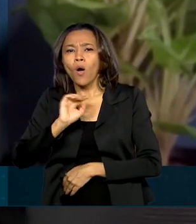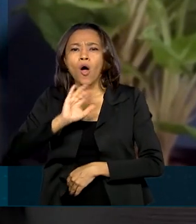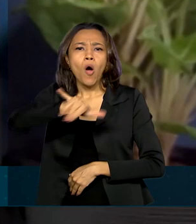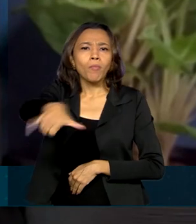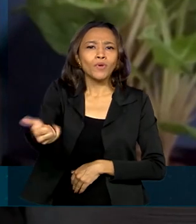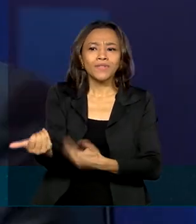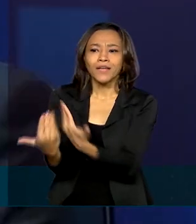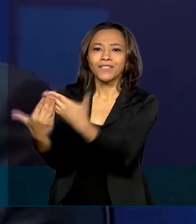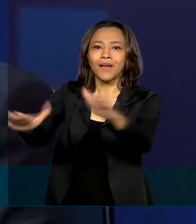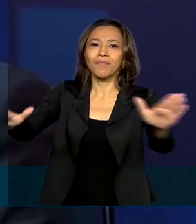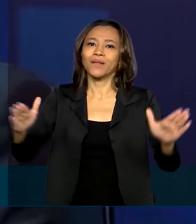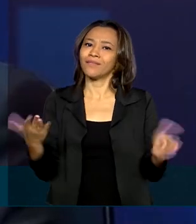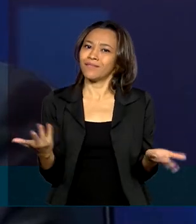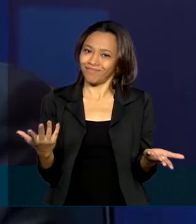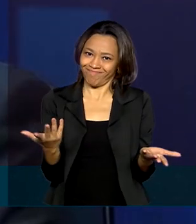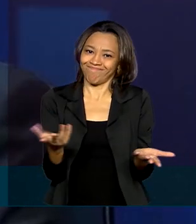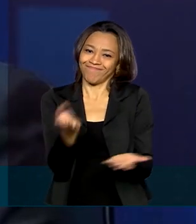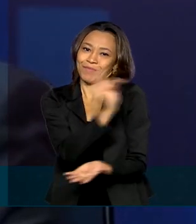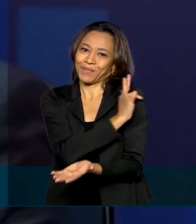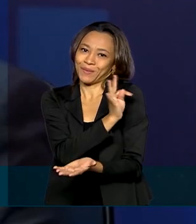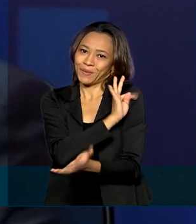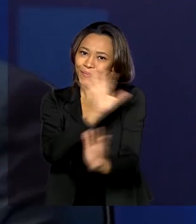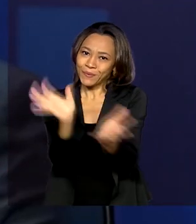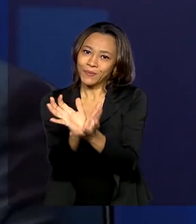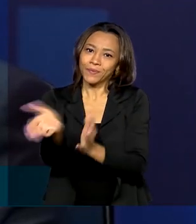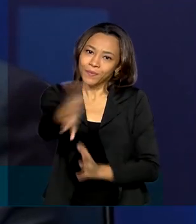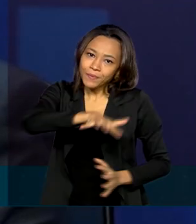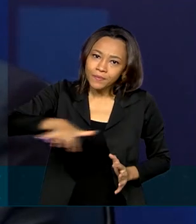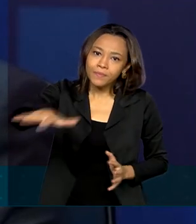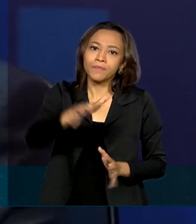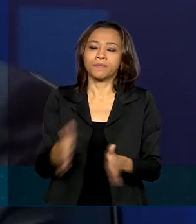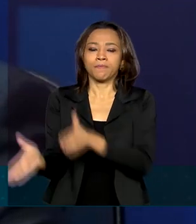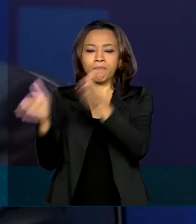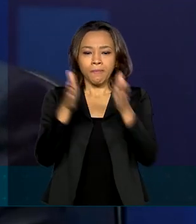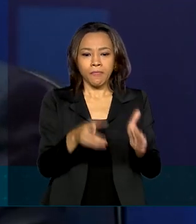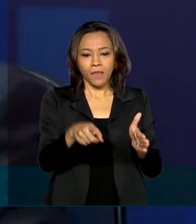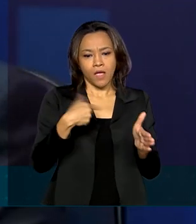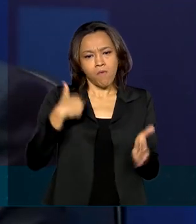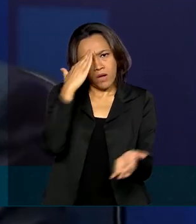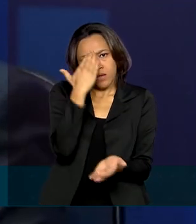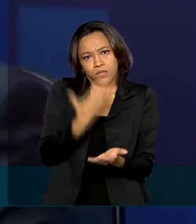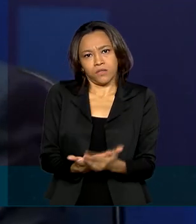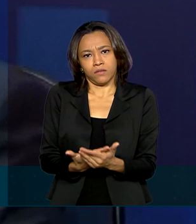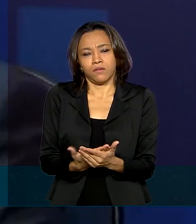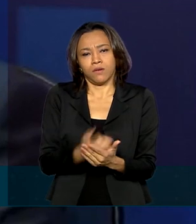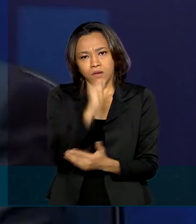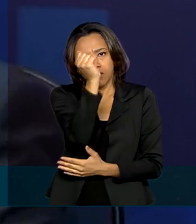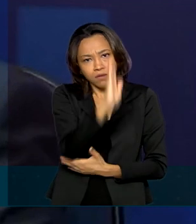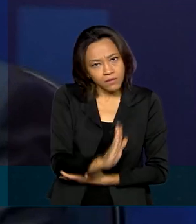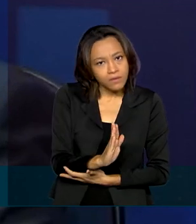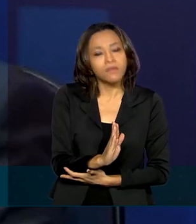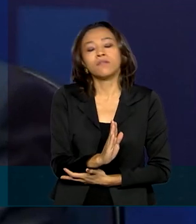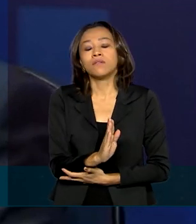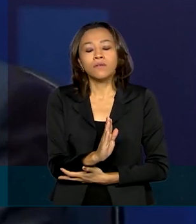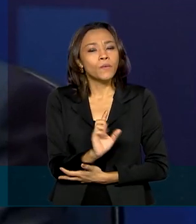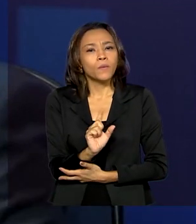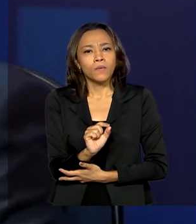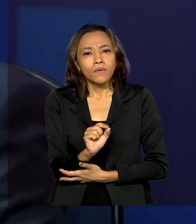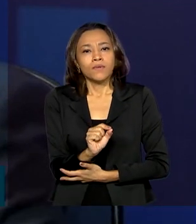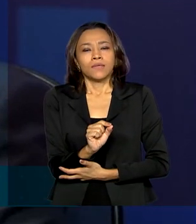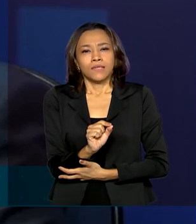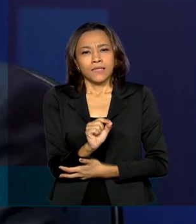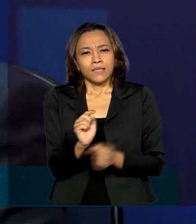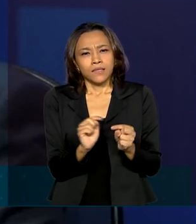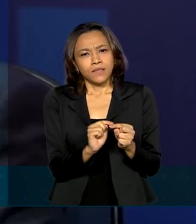oportunidades para os técnicos. Eu creio que é essa grande demanda que o Brasil, agora num outro momento,